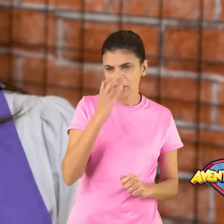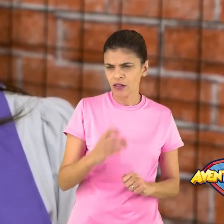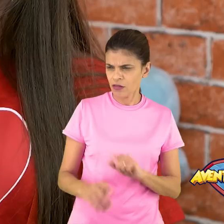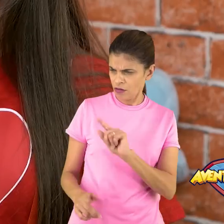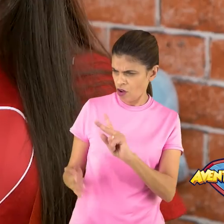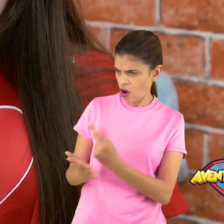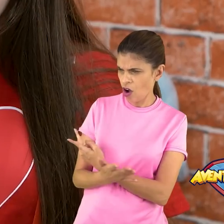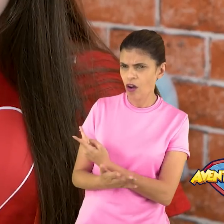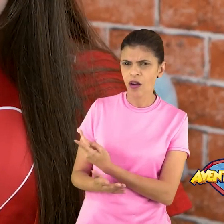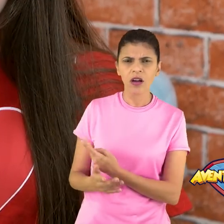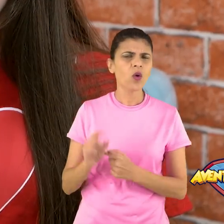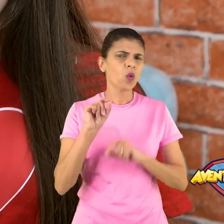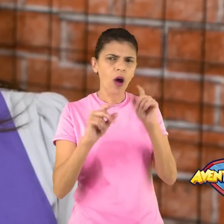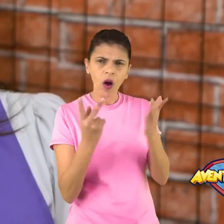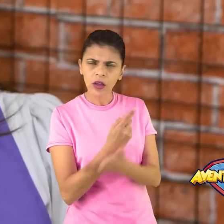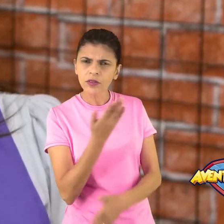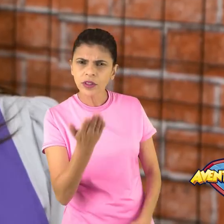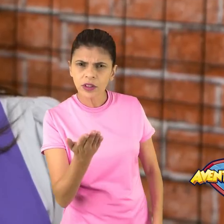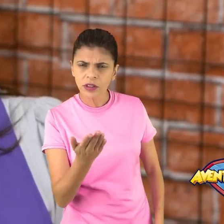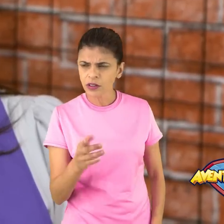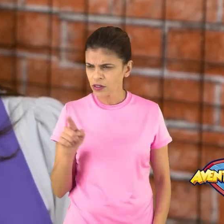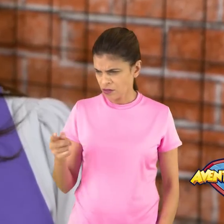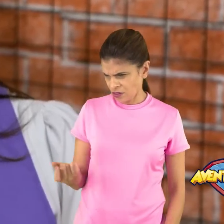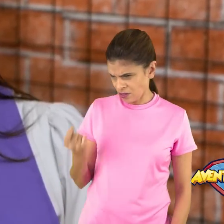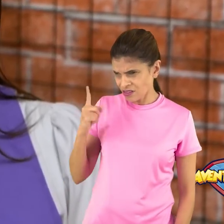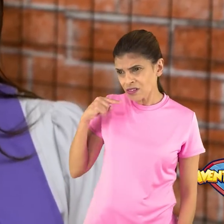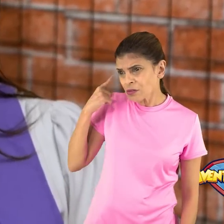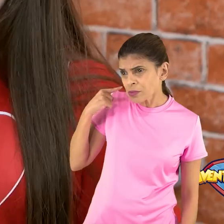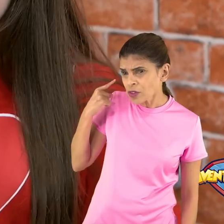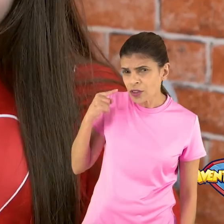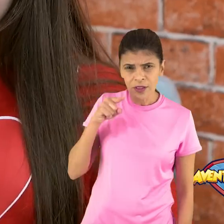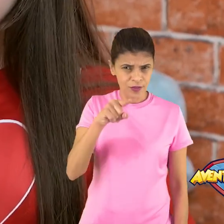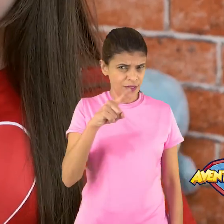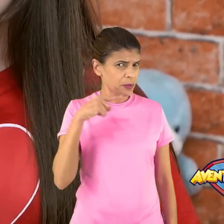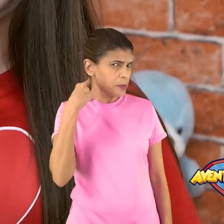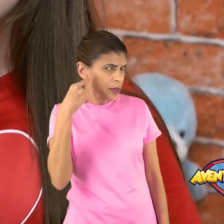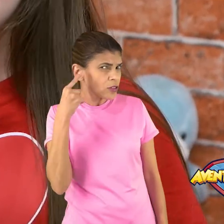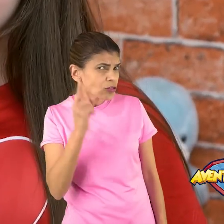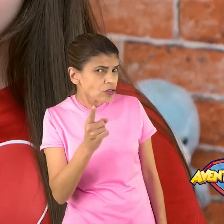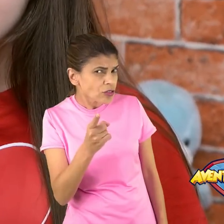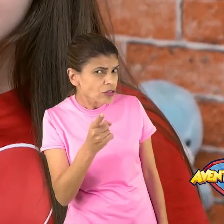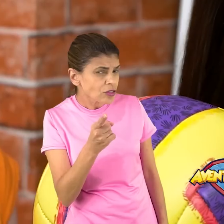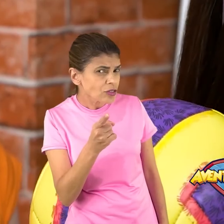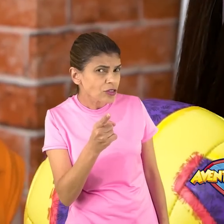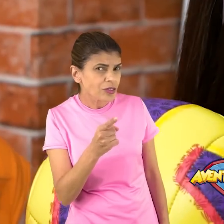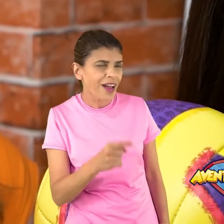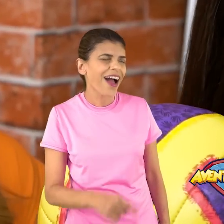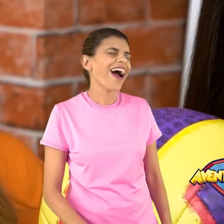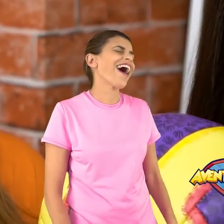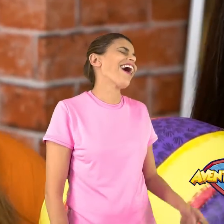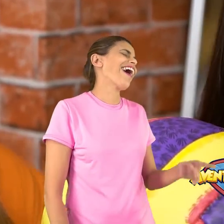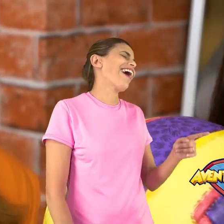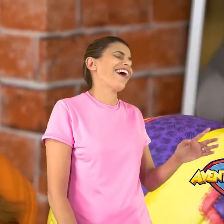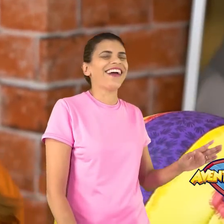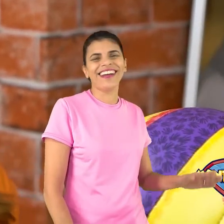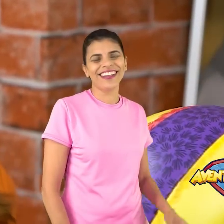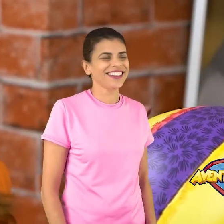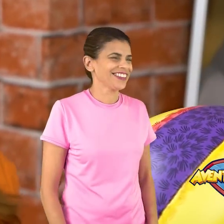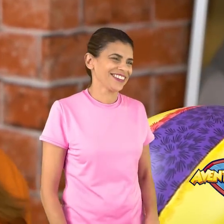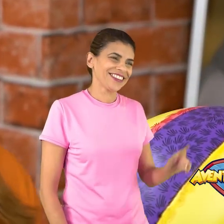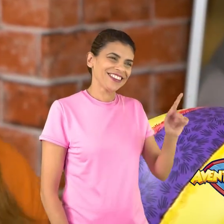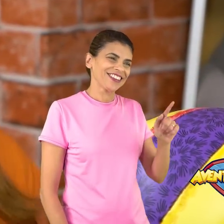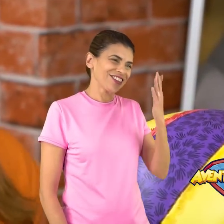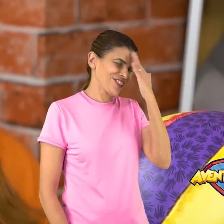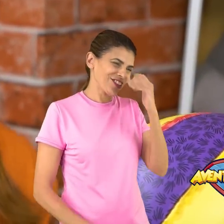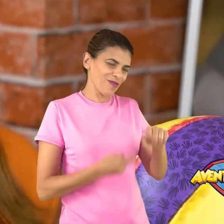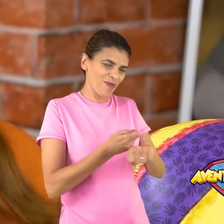em você? O que deu em você? Você tá ficando piradinha? Você tá ficando piradinha? A Gi tá